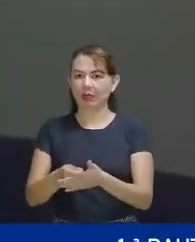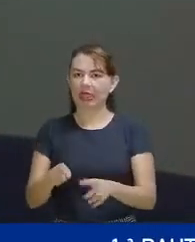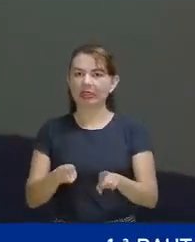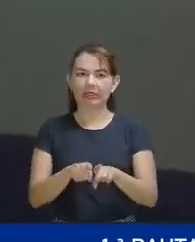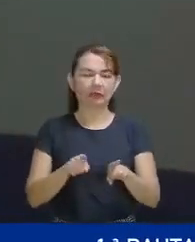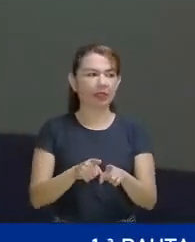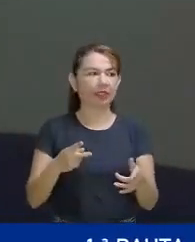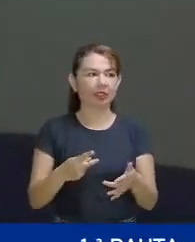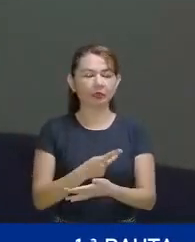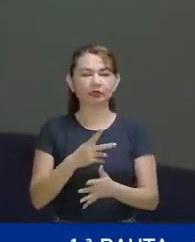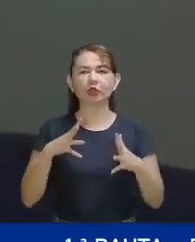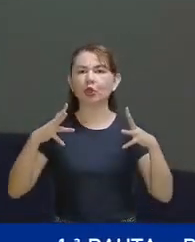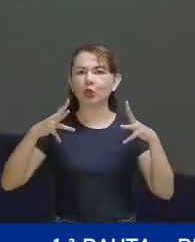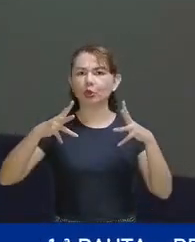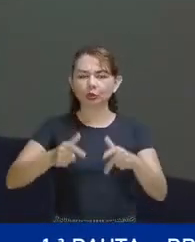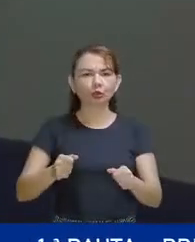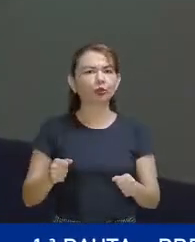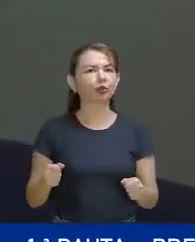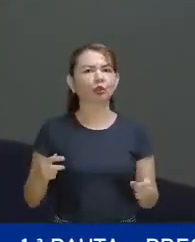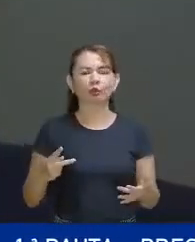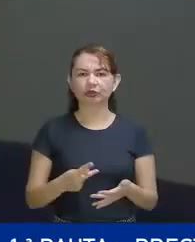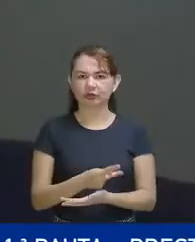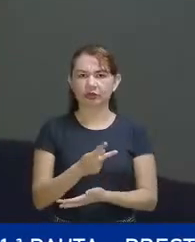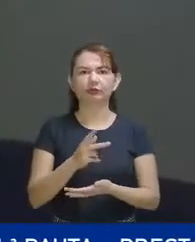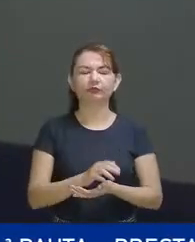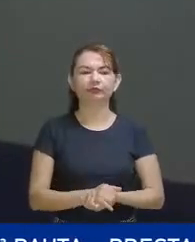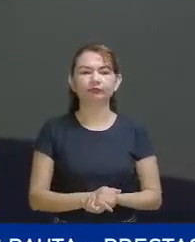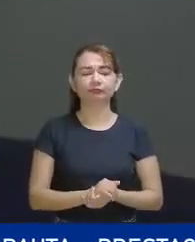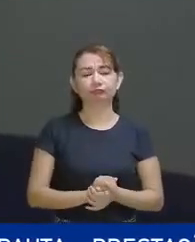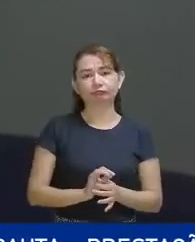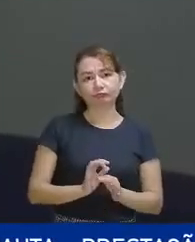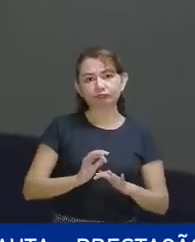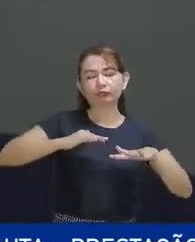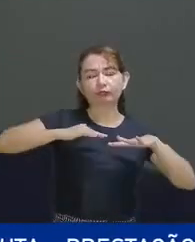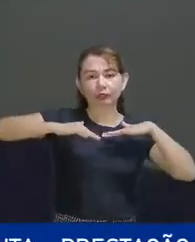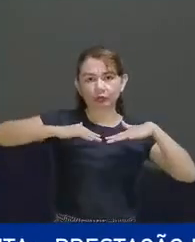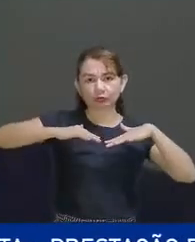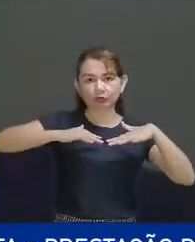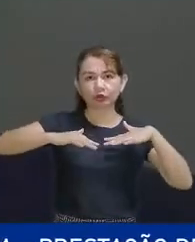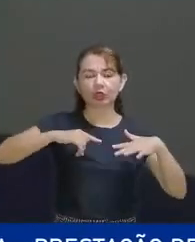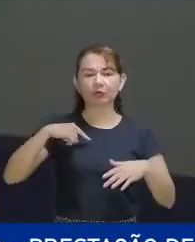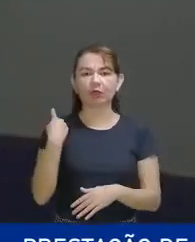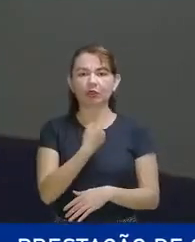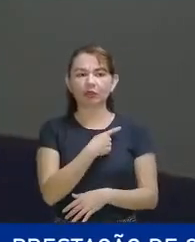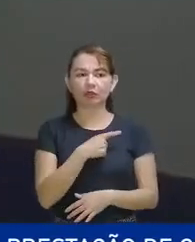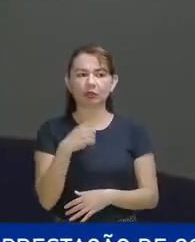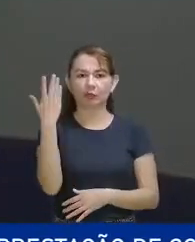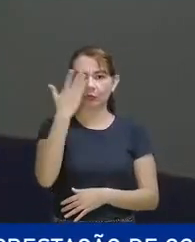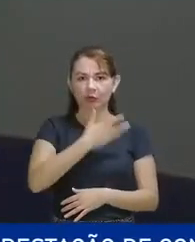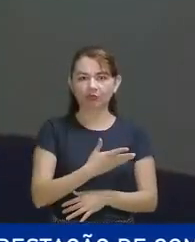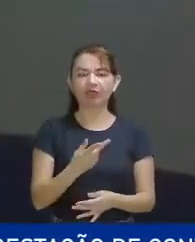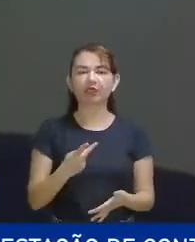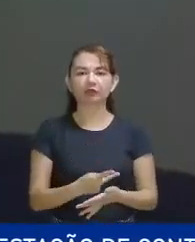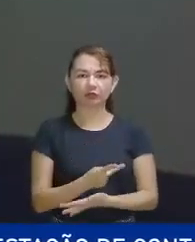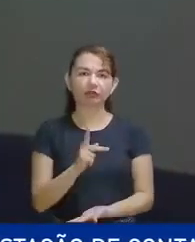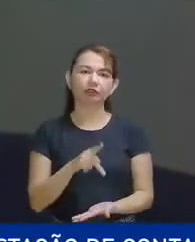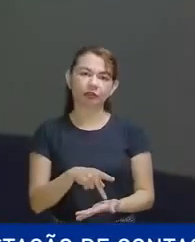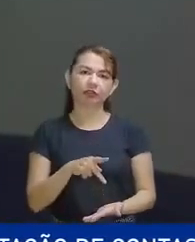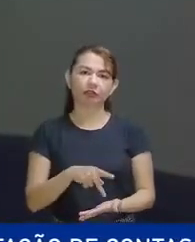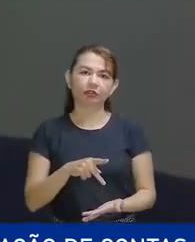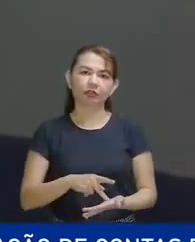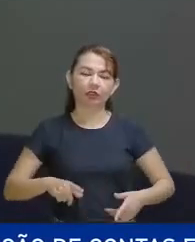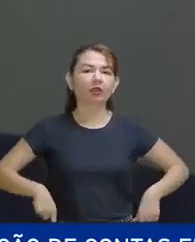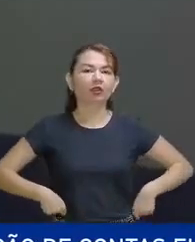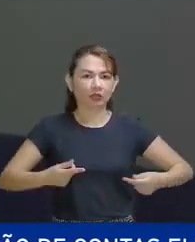a realização de todos os eventos. Essa foi a forma prática para provar que o fato, que realmente o